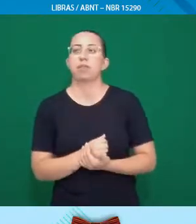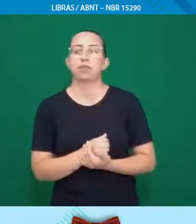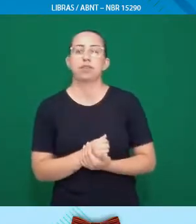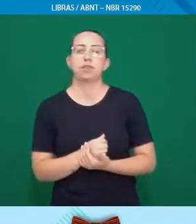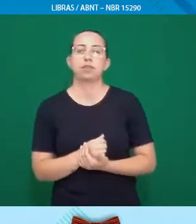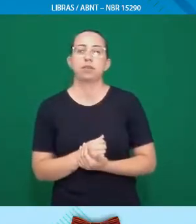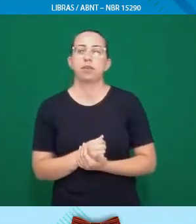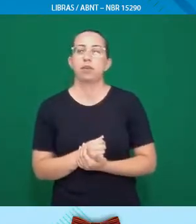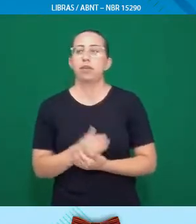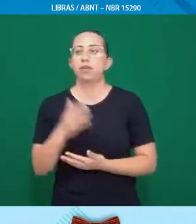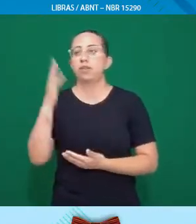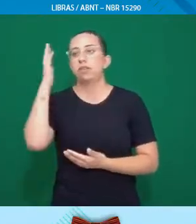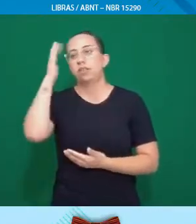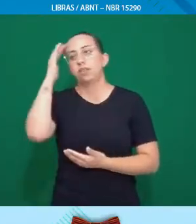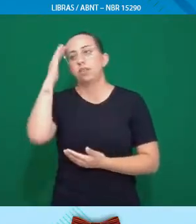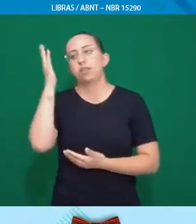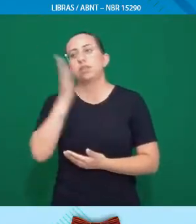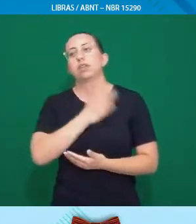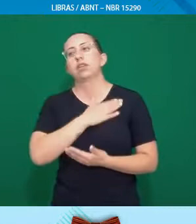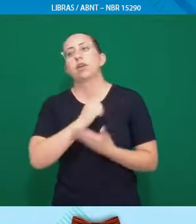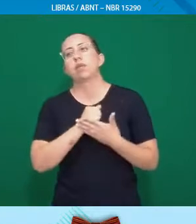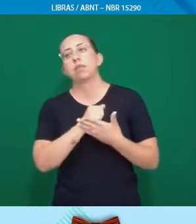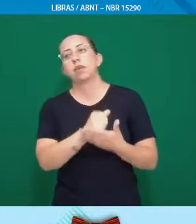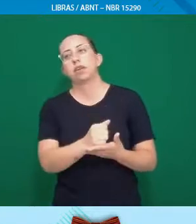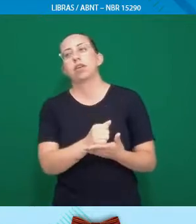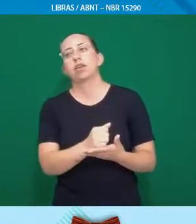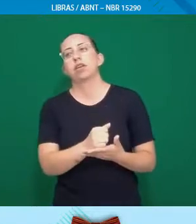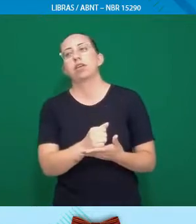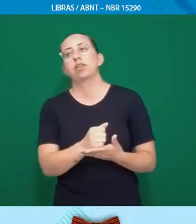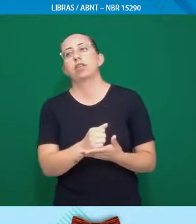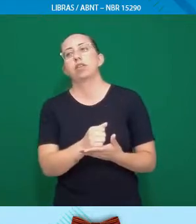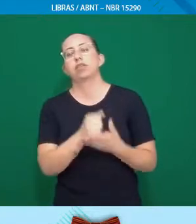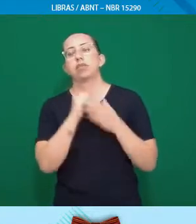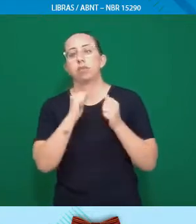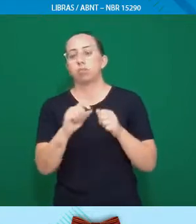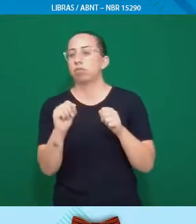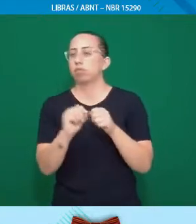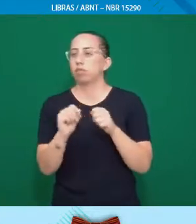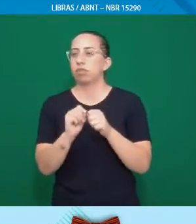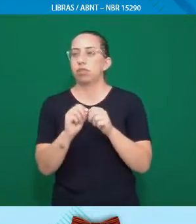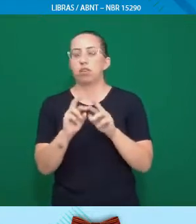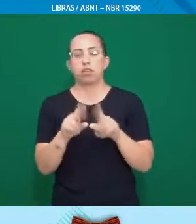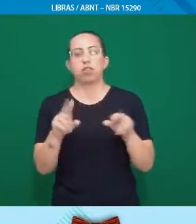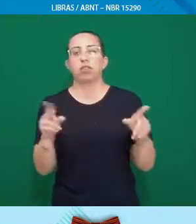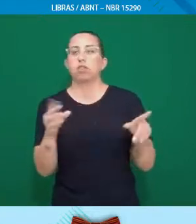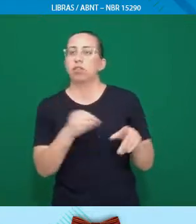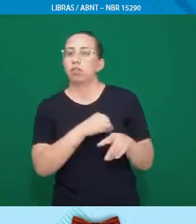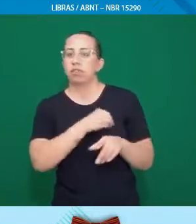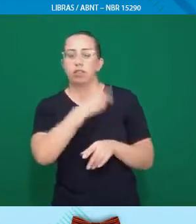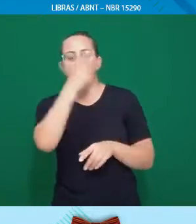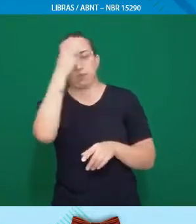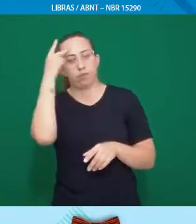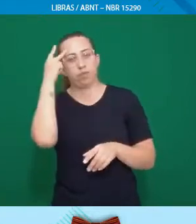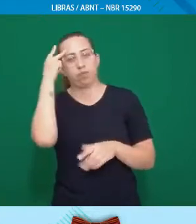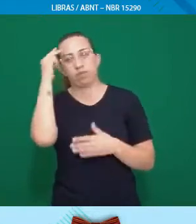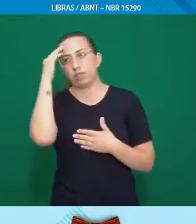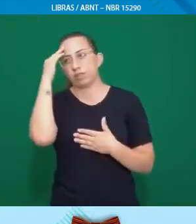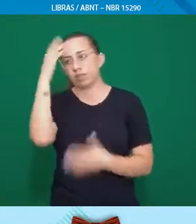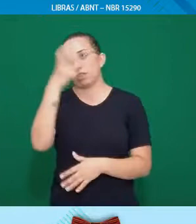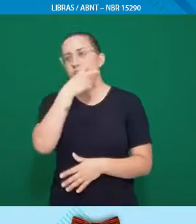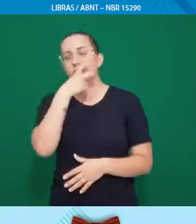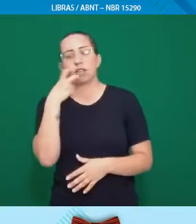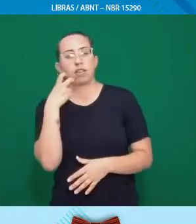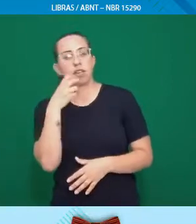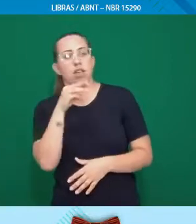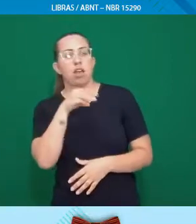administração pública e eu penso que a minha contribuição ou uma cidadã eu poder dar Eu agradeço imensamente o prefeito